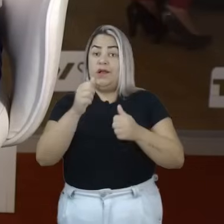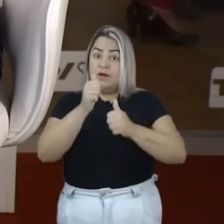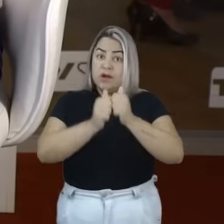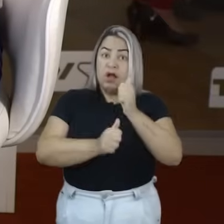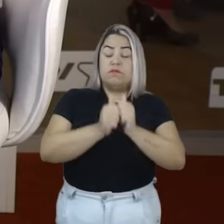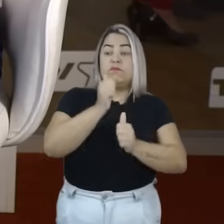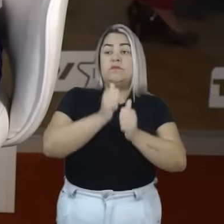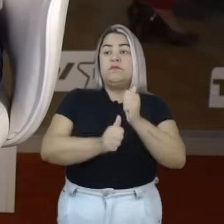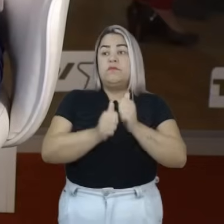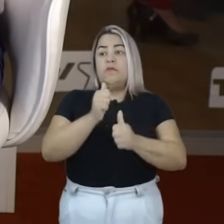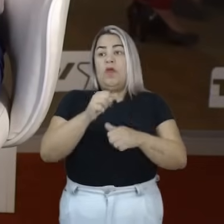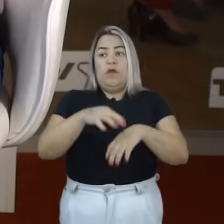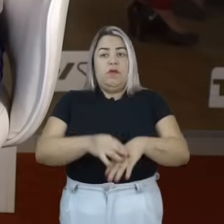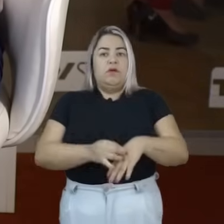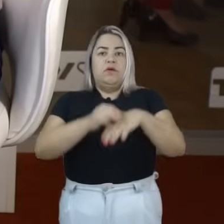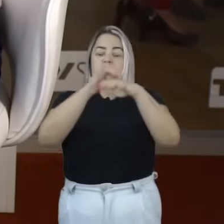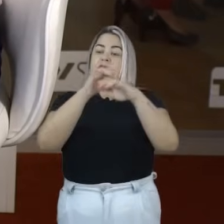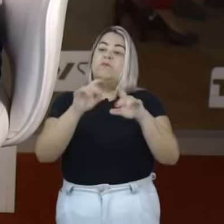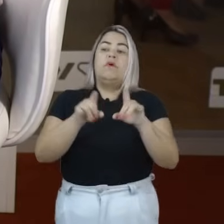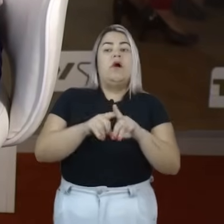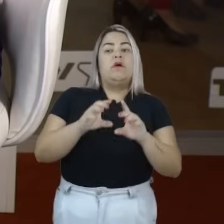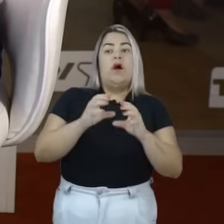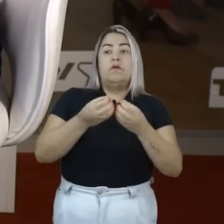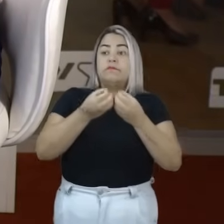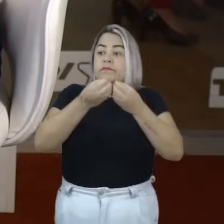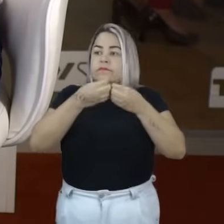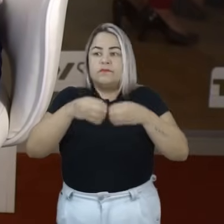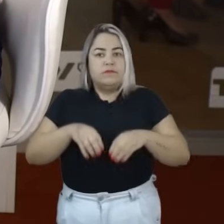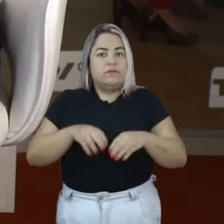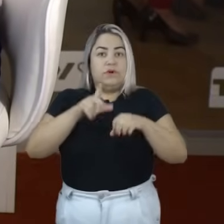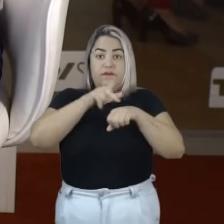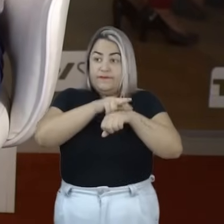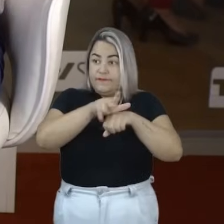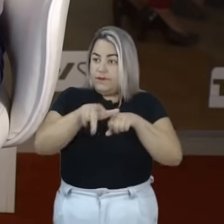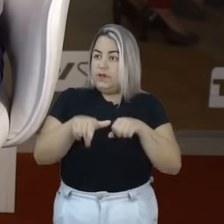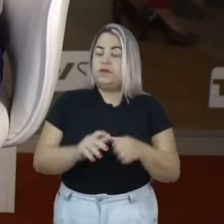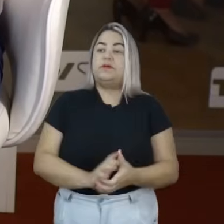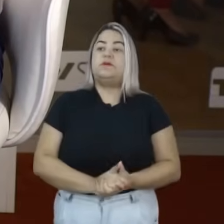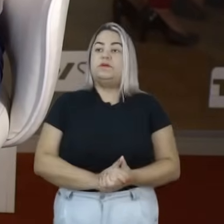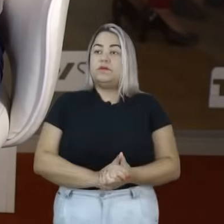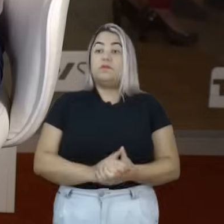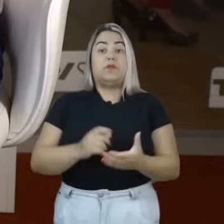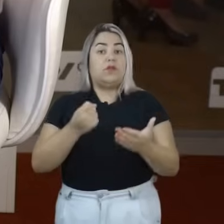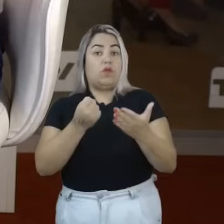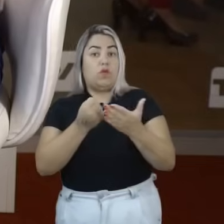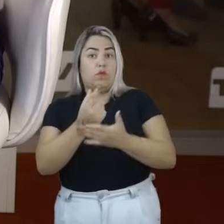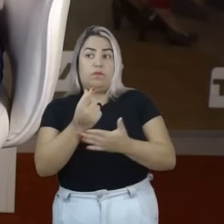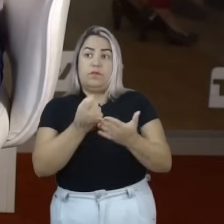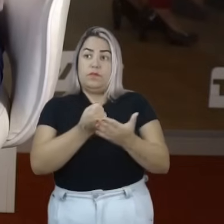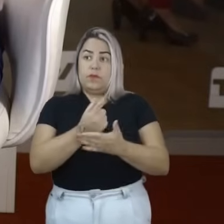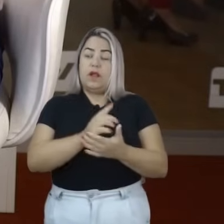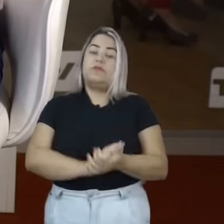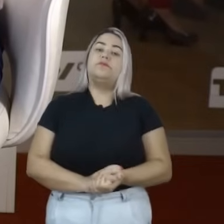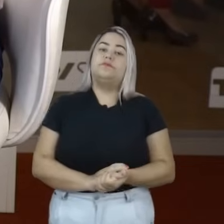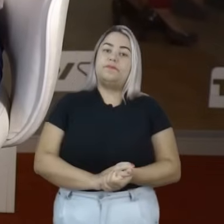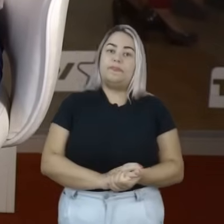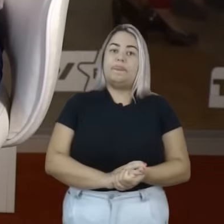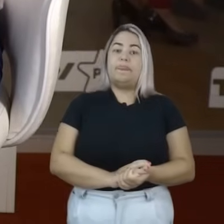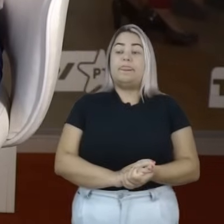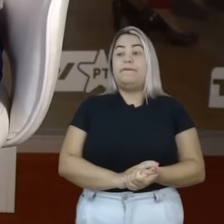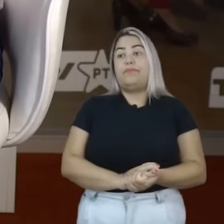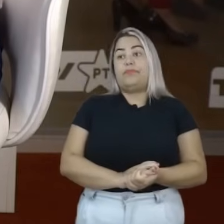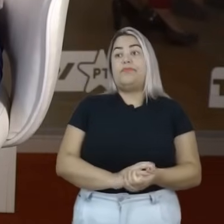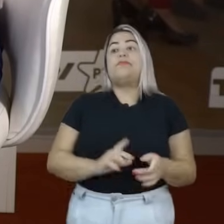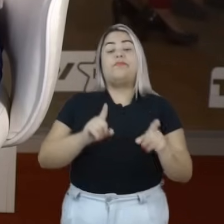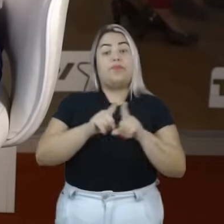produtor de carne, de ovos, enfim. Esse produto ele é comprado, então ele capitaliza